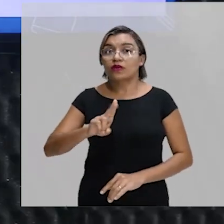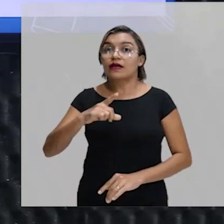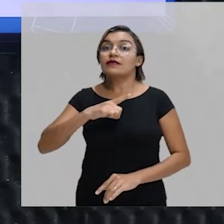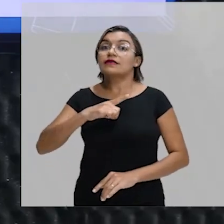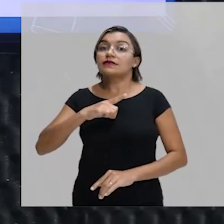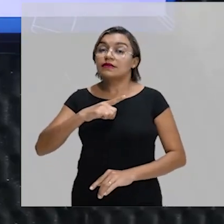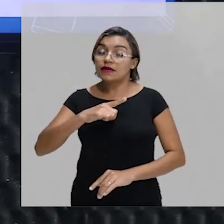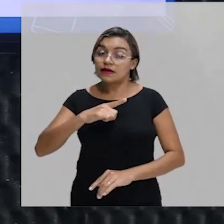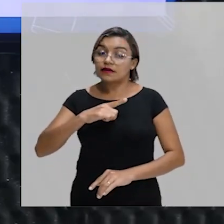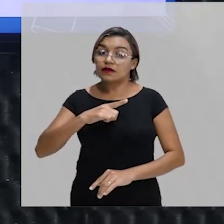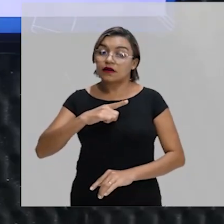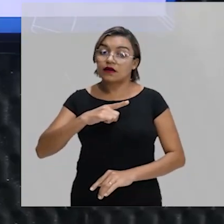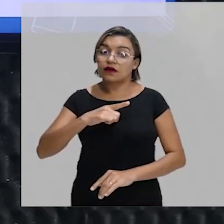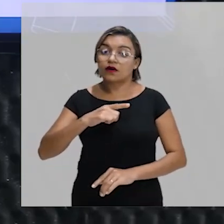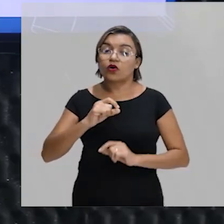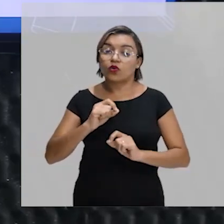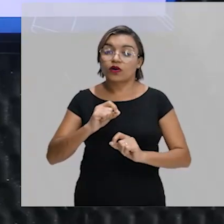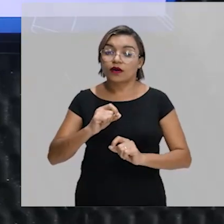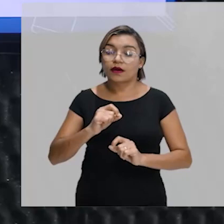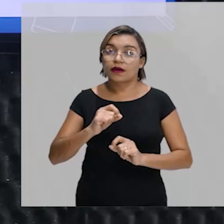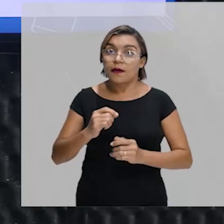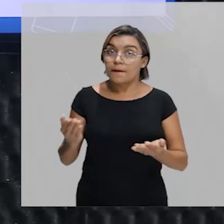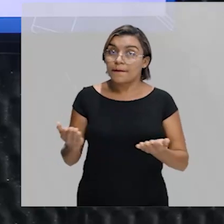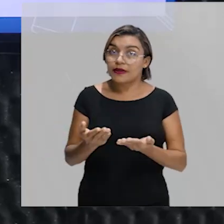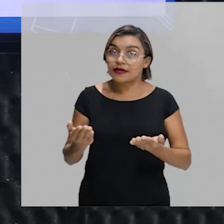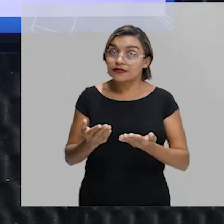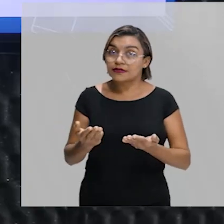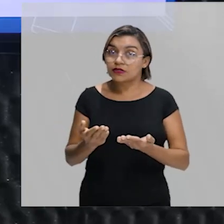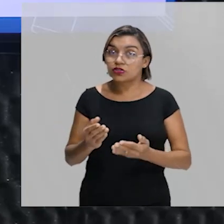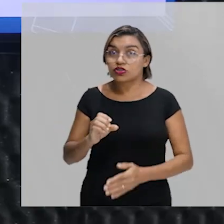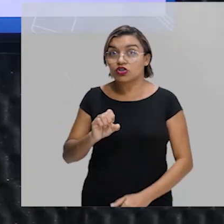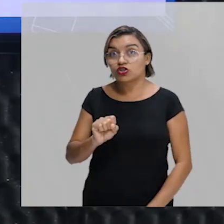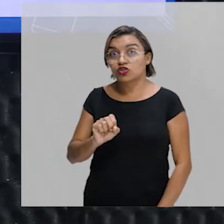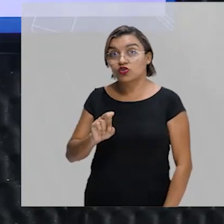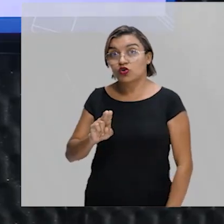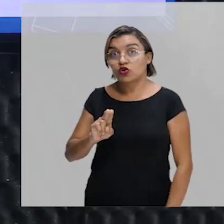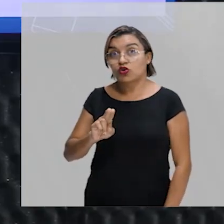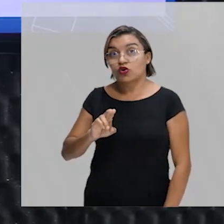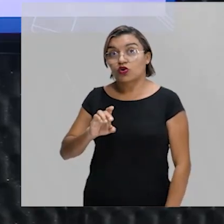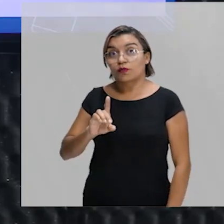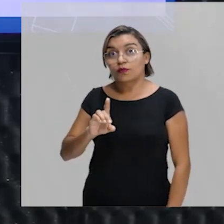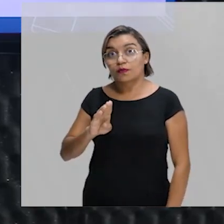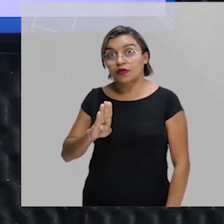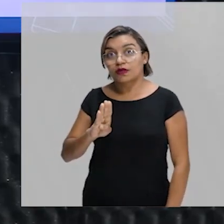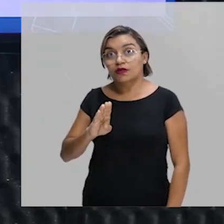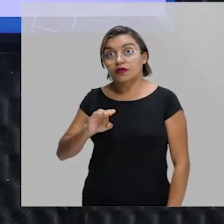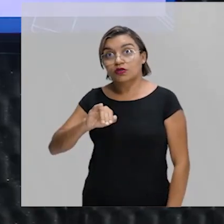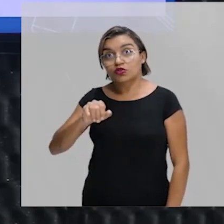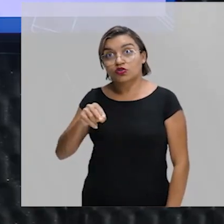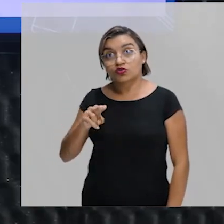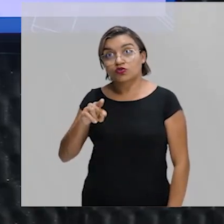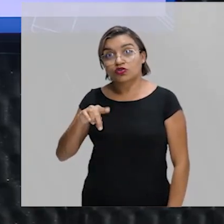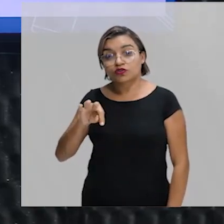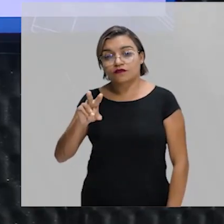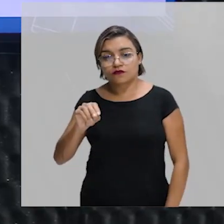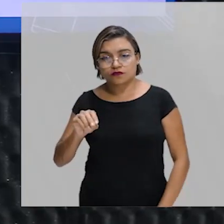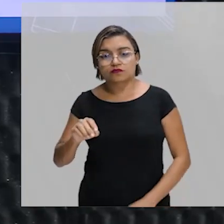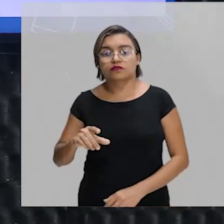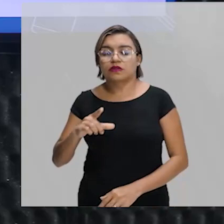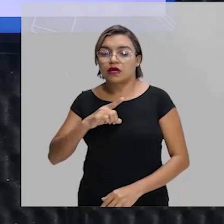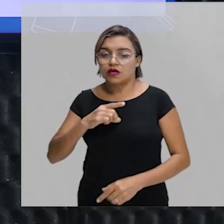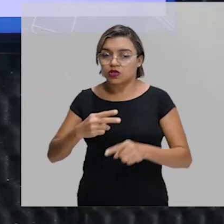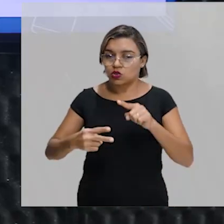tenha o presente do subjuntivo. São dois verbos, busco e tenha, e eu tenho